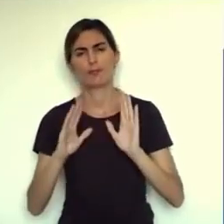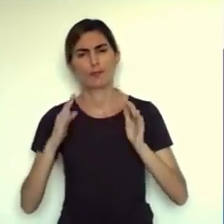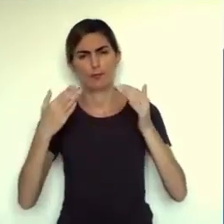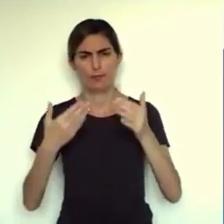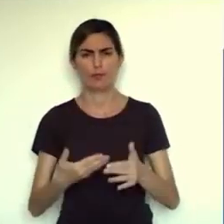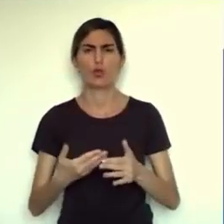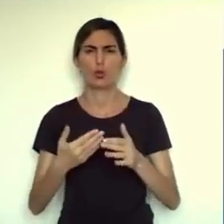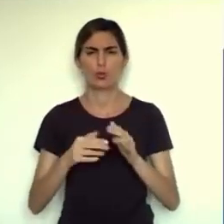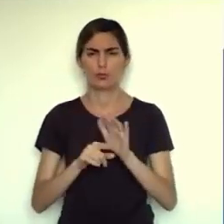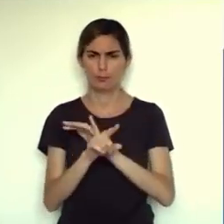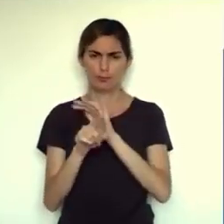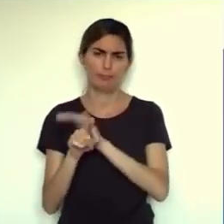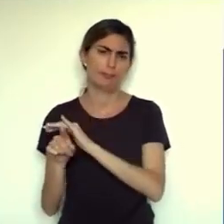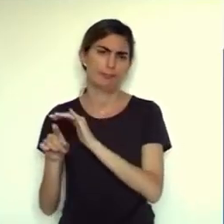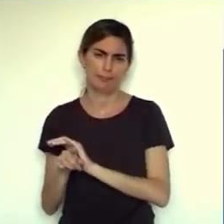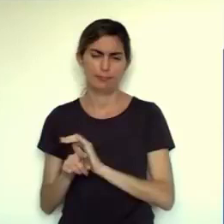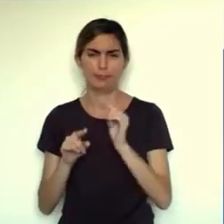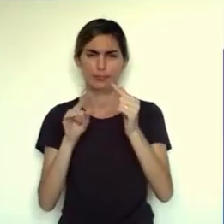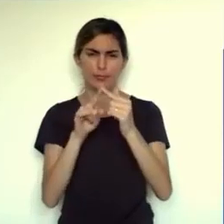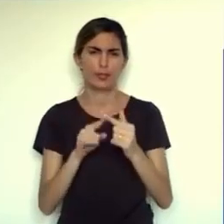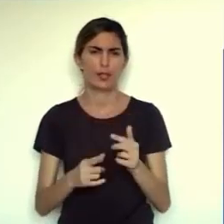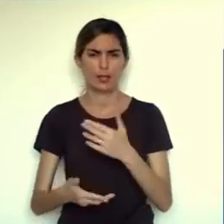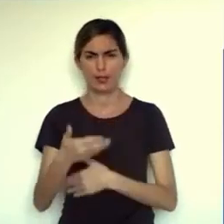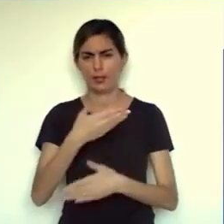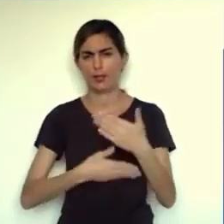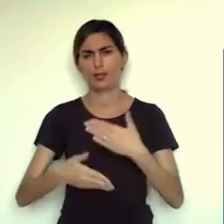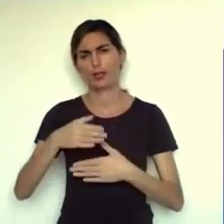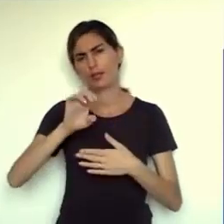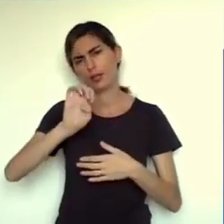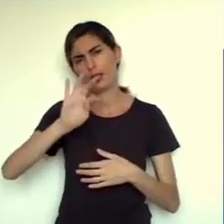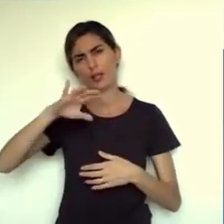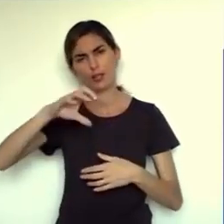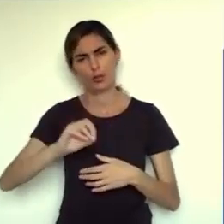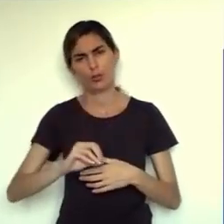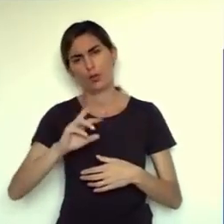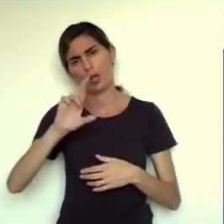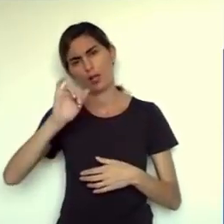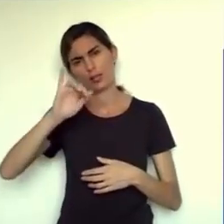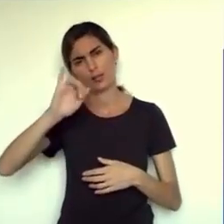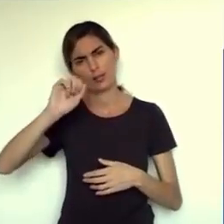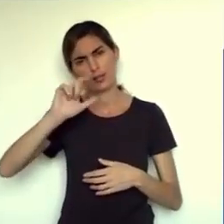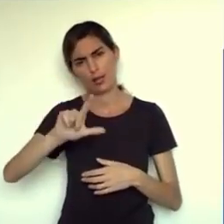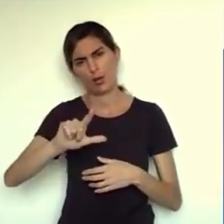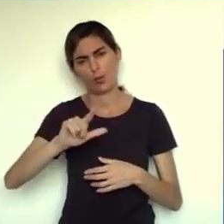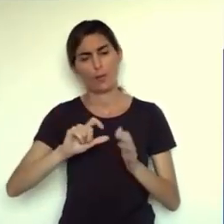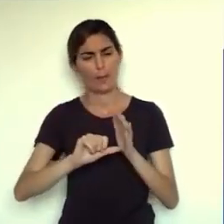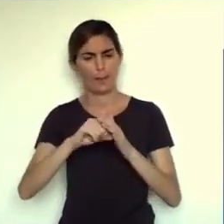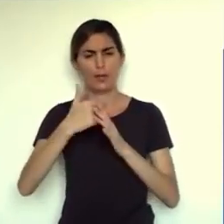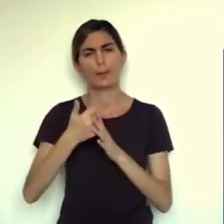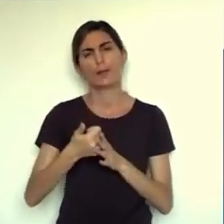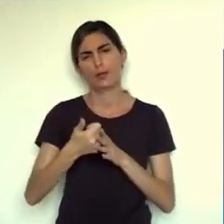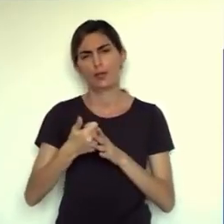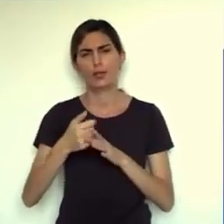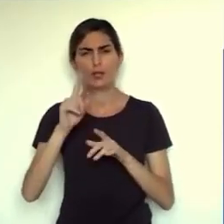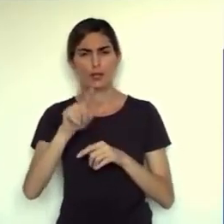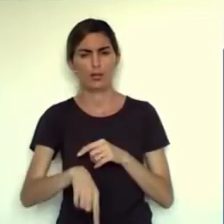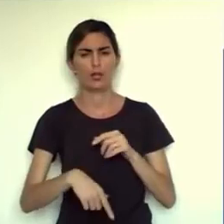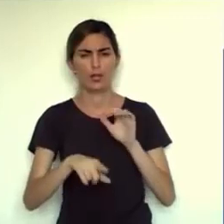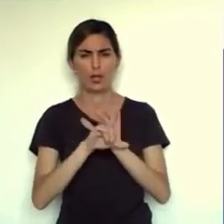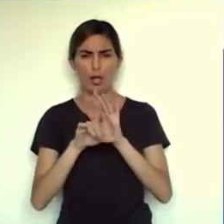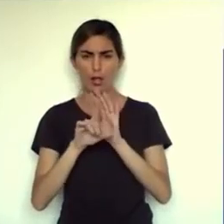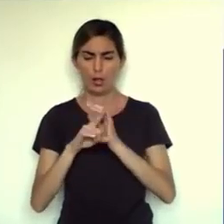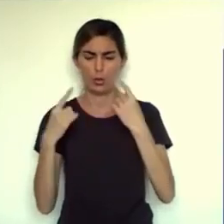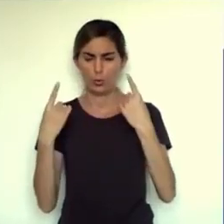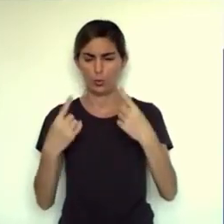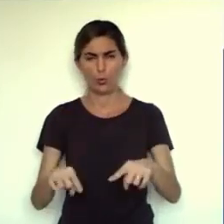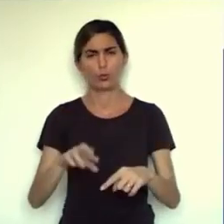aspectos voltados para essas questões ligadas às relações étnico-raciais. Então, a primeira delas é a